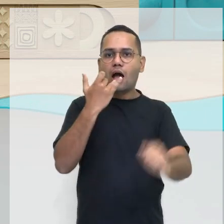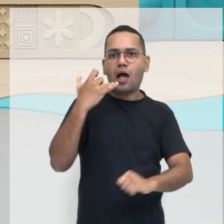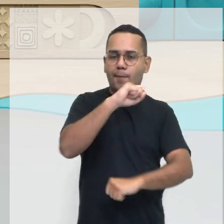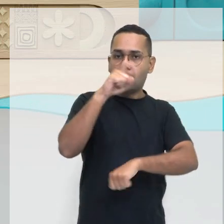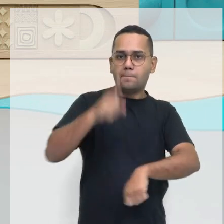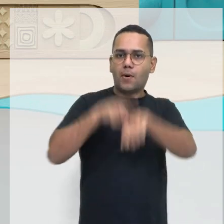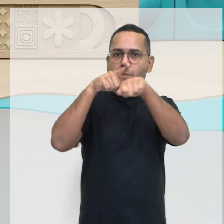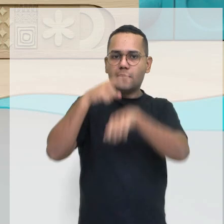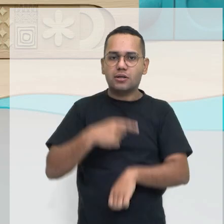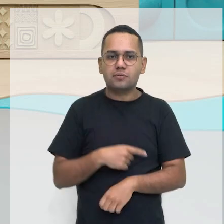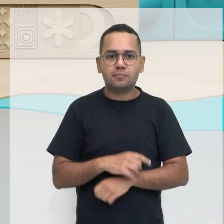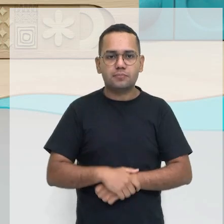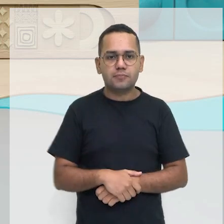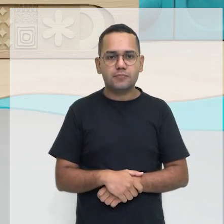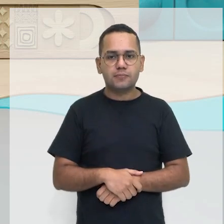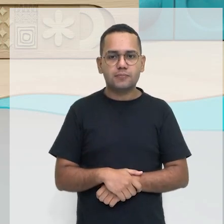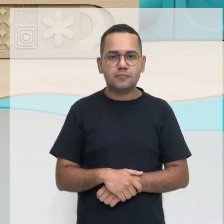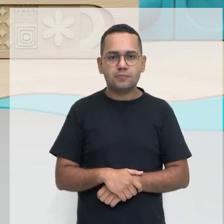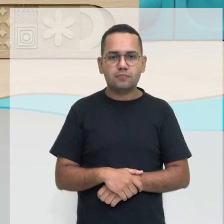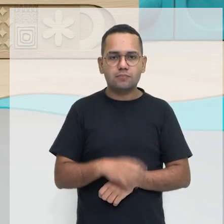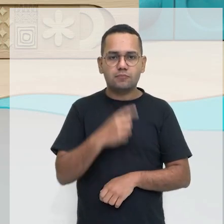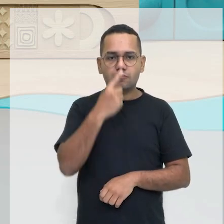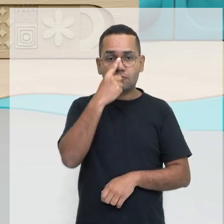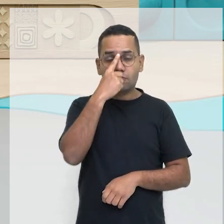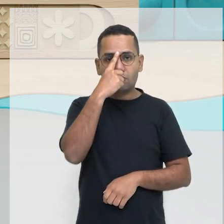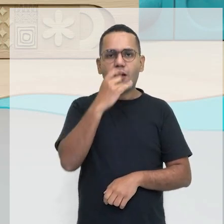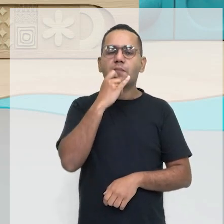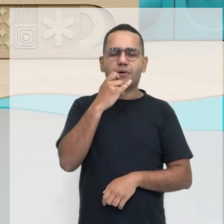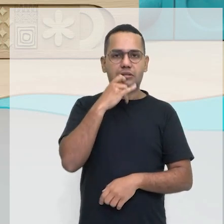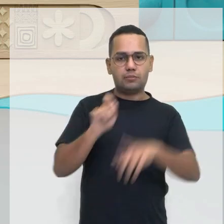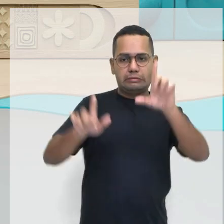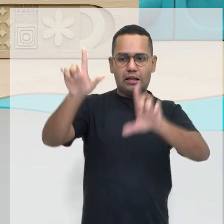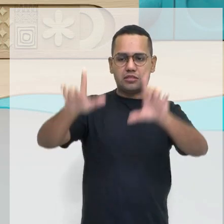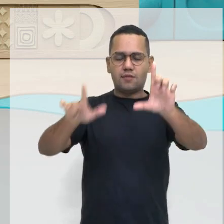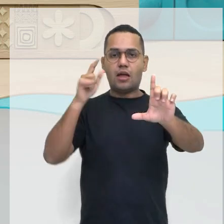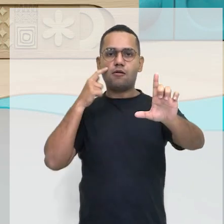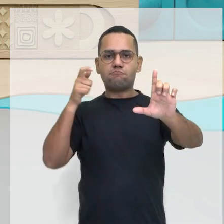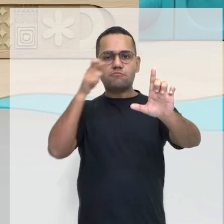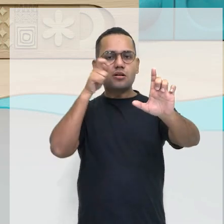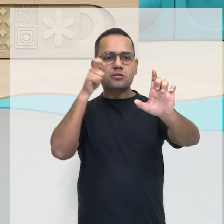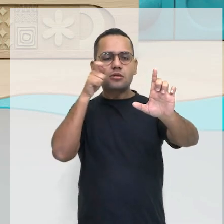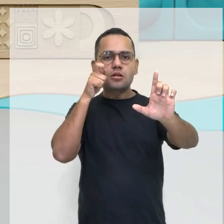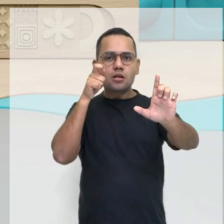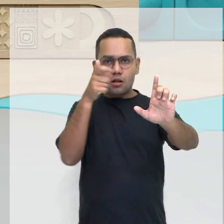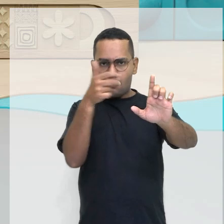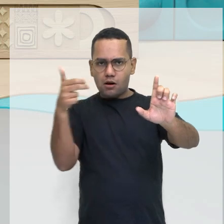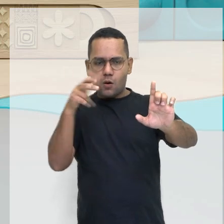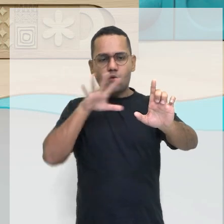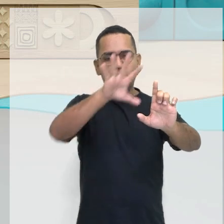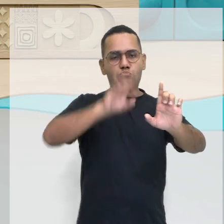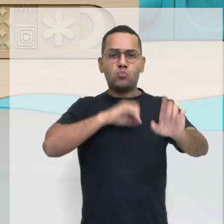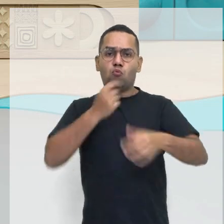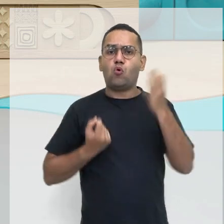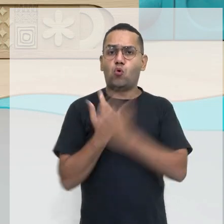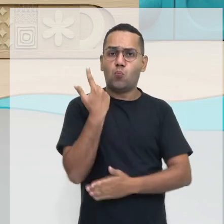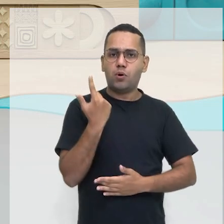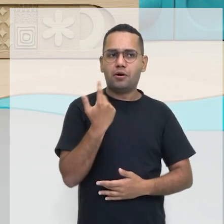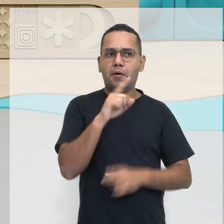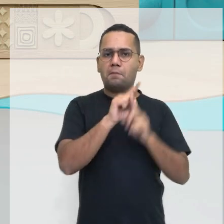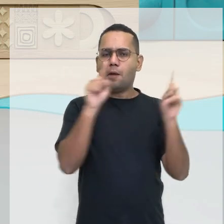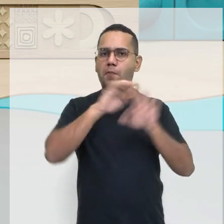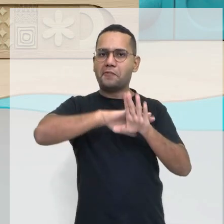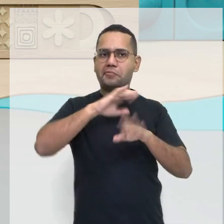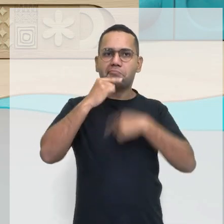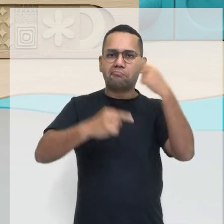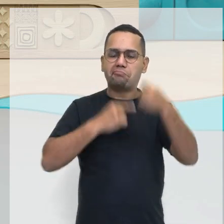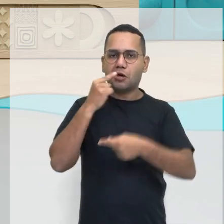pessoa colando muito, né? O que eu estou vendo na televisão eu vou adquirir sem fazer um questionamento. Falando da pop